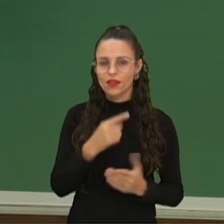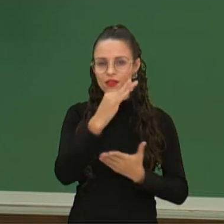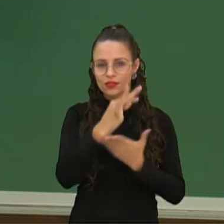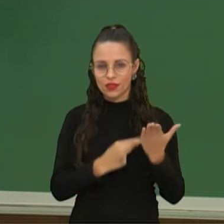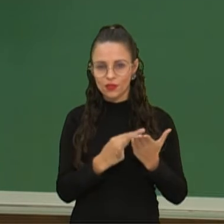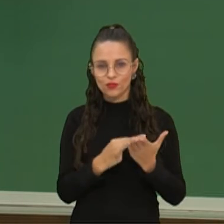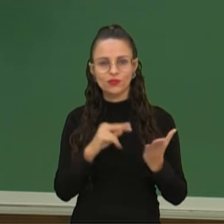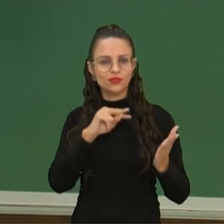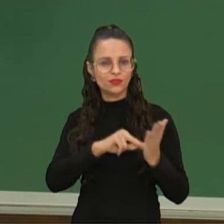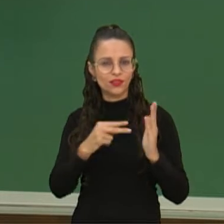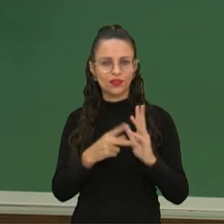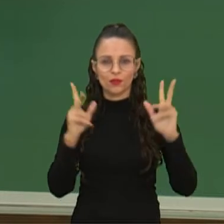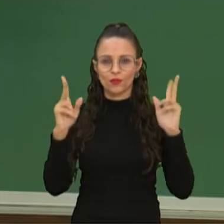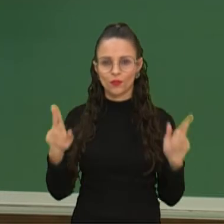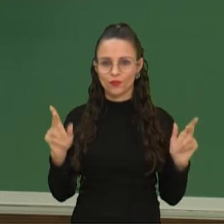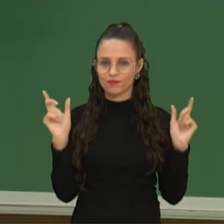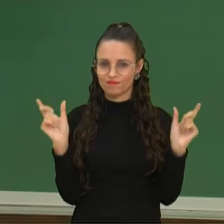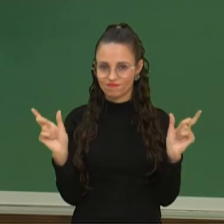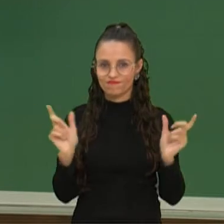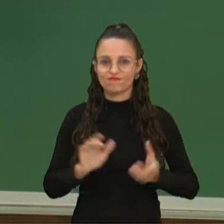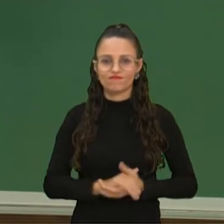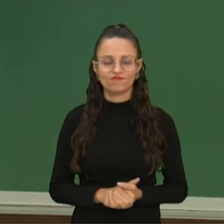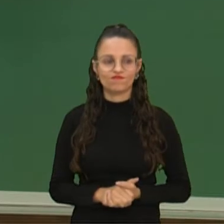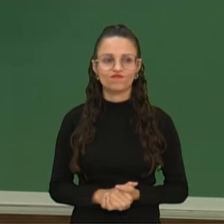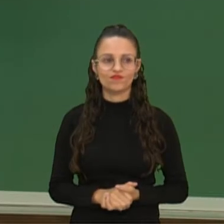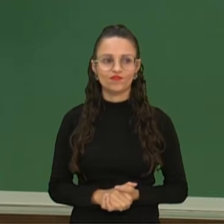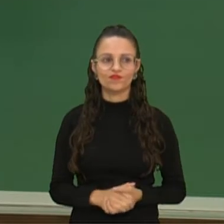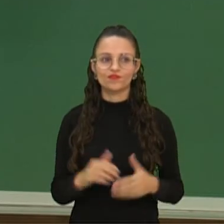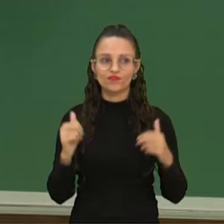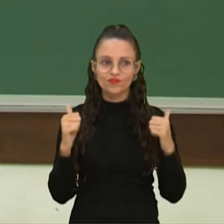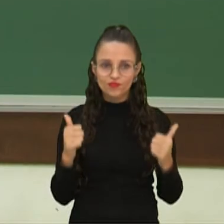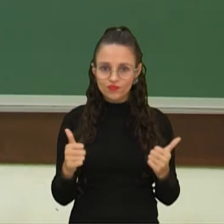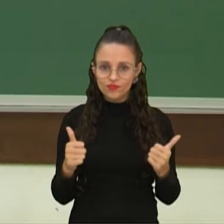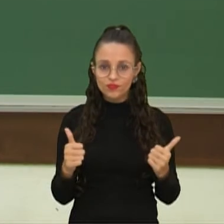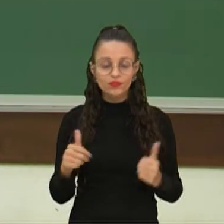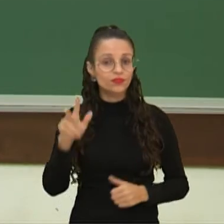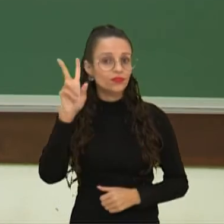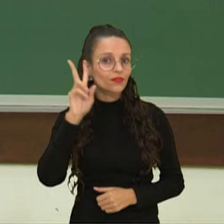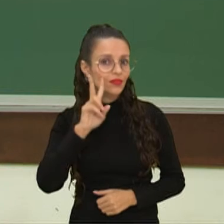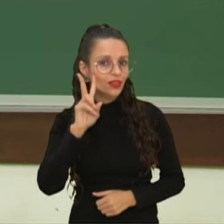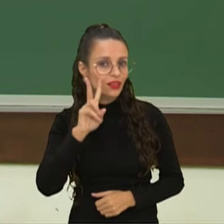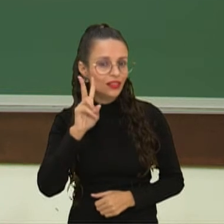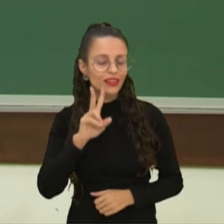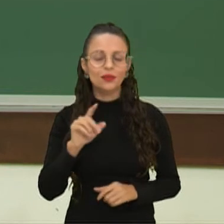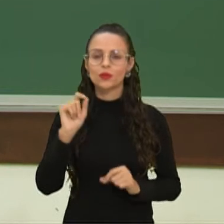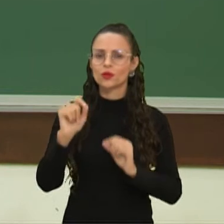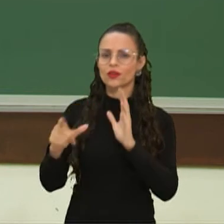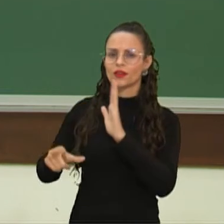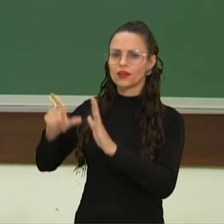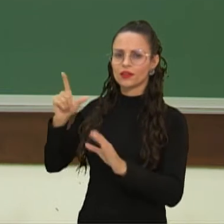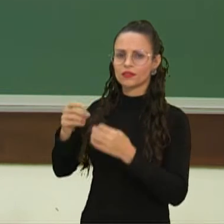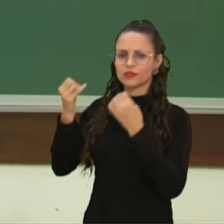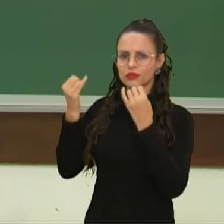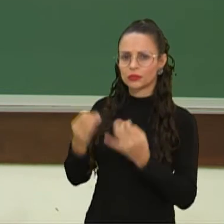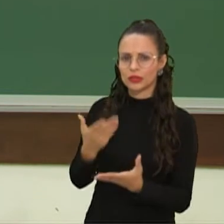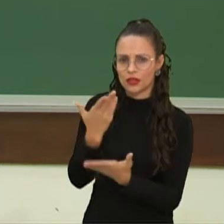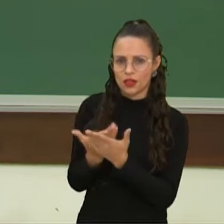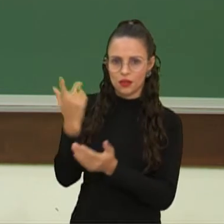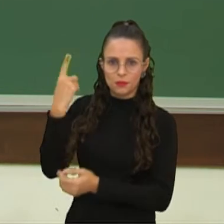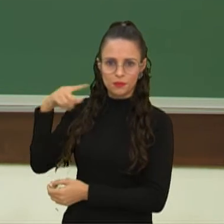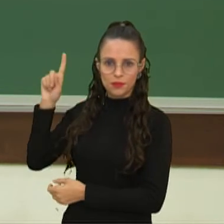mesmo significado, ok? Beleza, pessoal. Lembra lá da voz passiva que a gente tinha conversado na aula